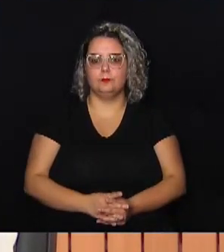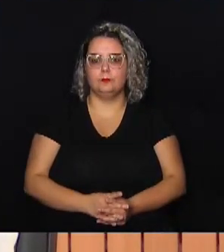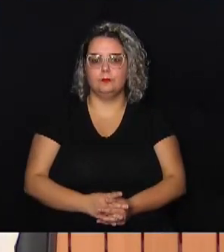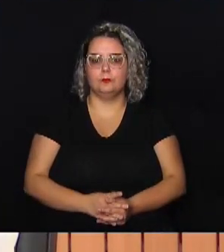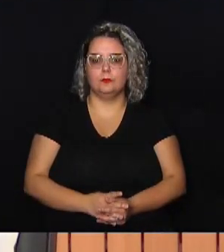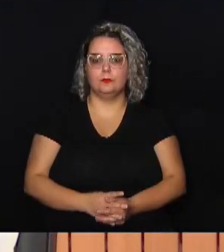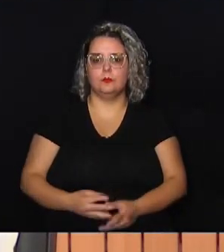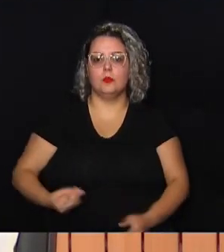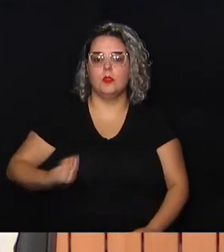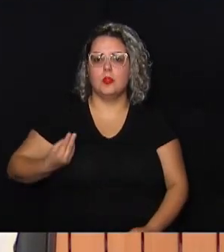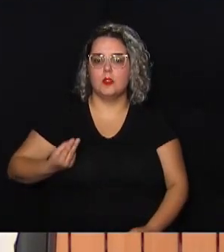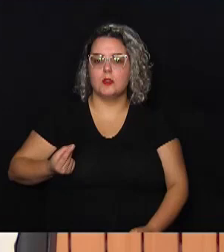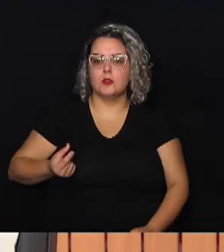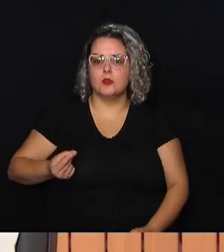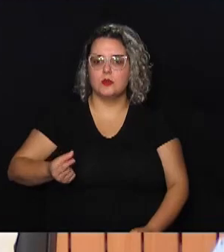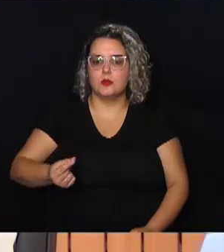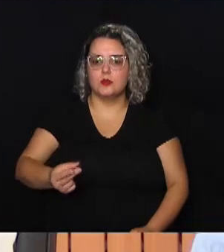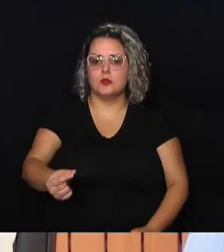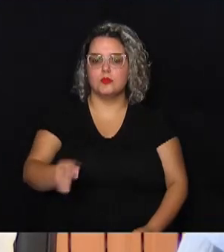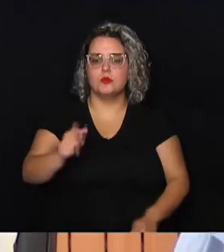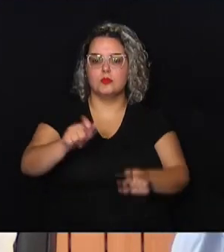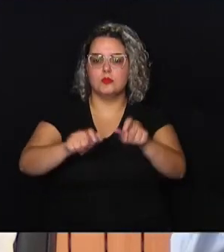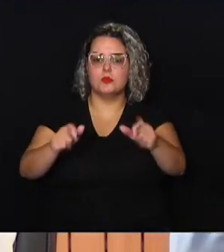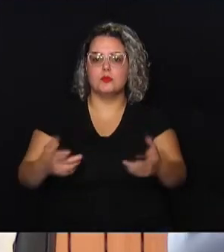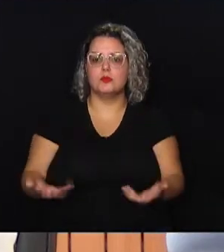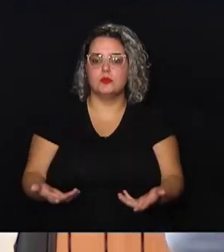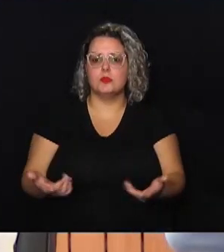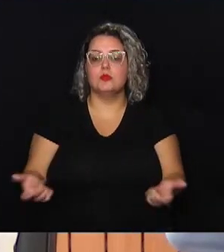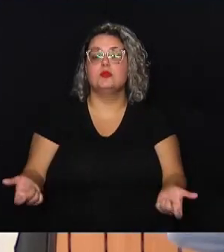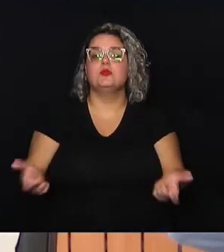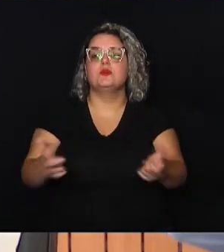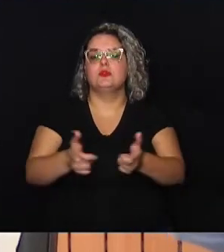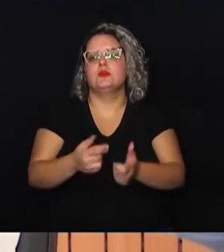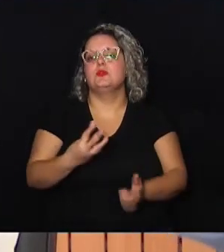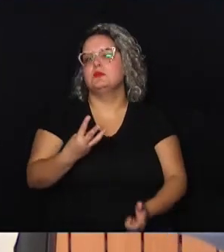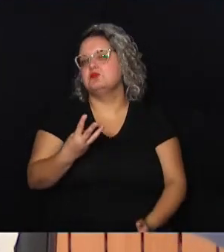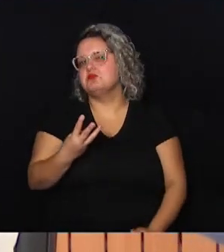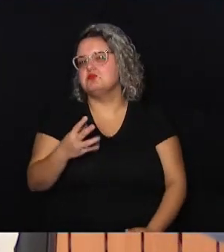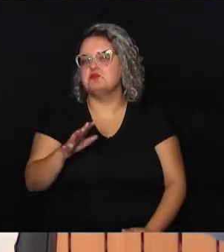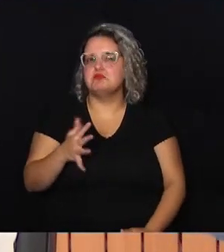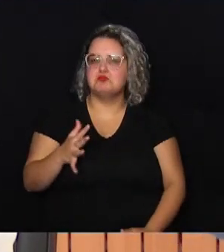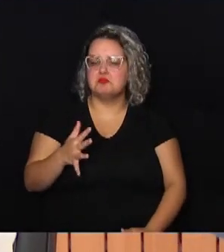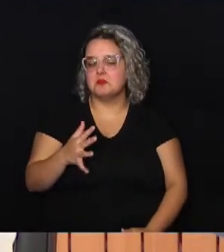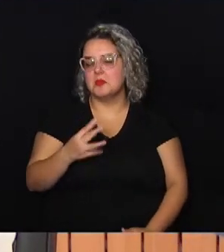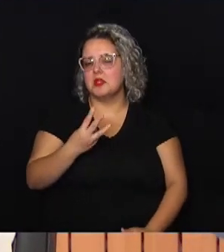longevidade das pessoas, que ela diminuiu em 3